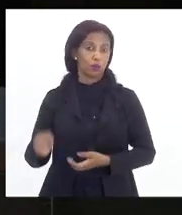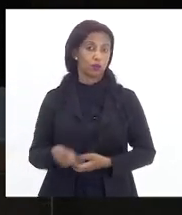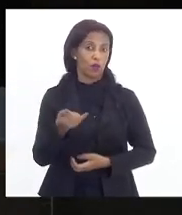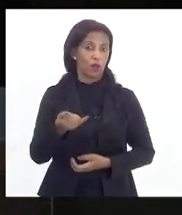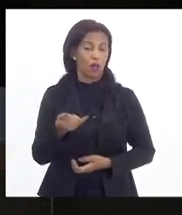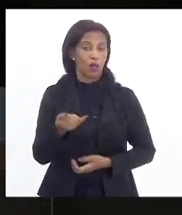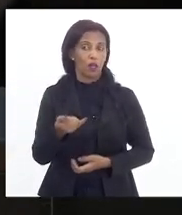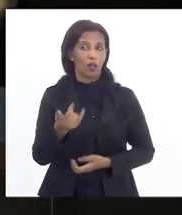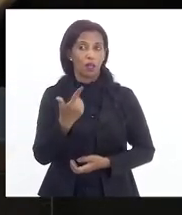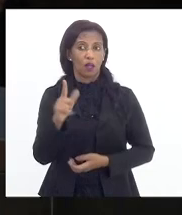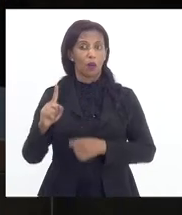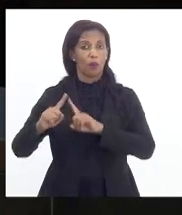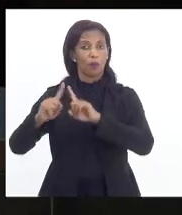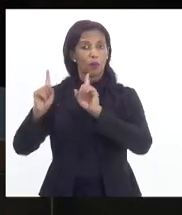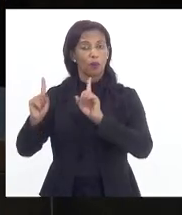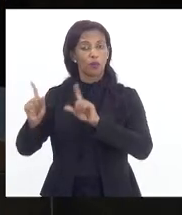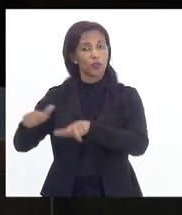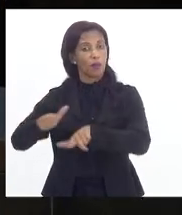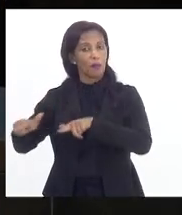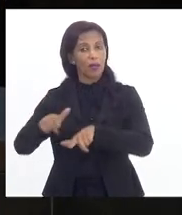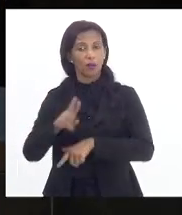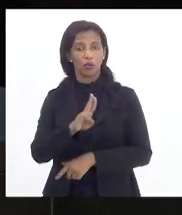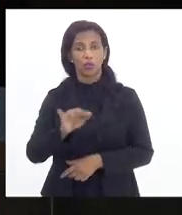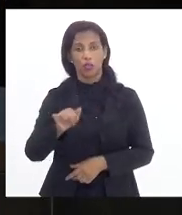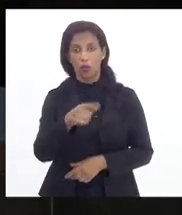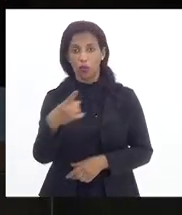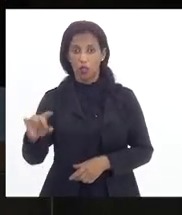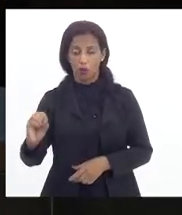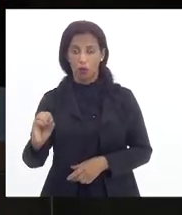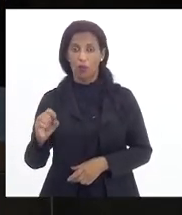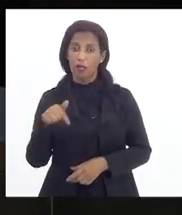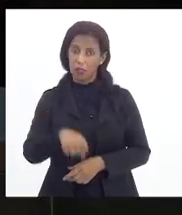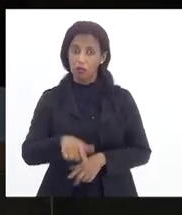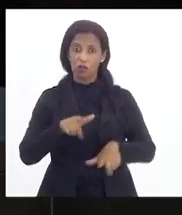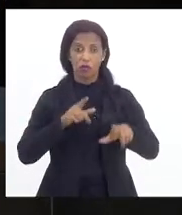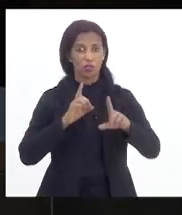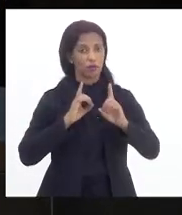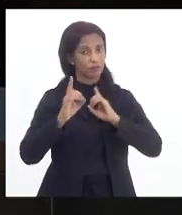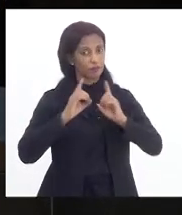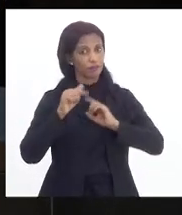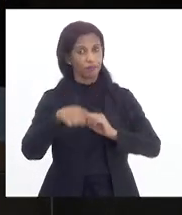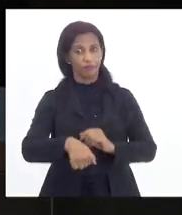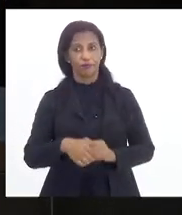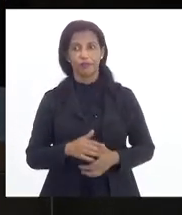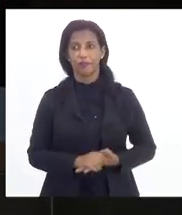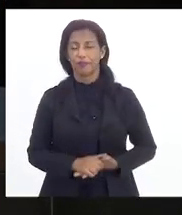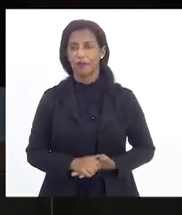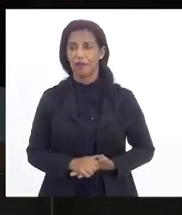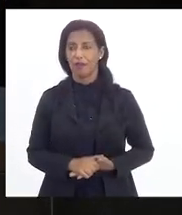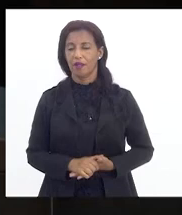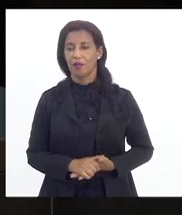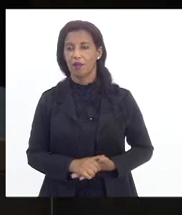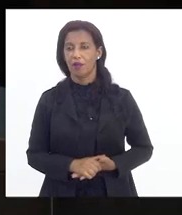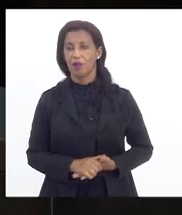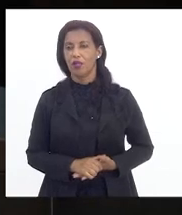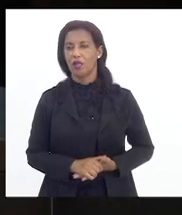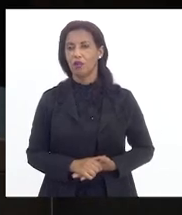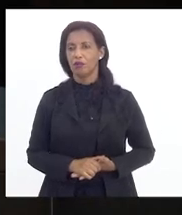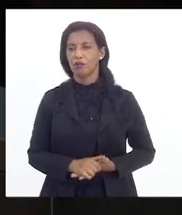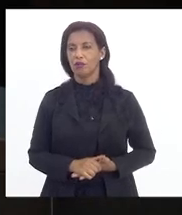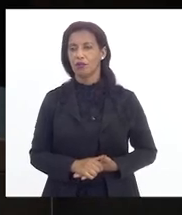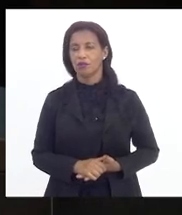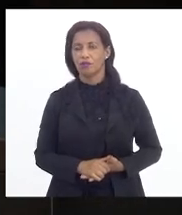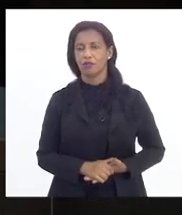não previstos por servidores da união é isso que a gente vai discutir aqui então se esses requisitos estão sendo atendidos pela